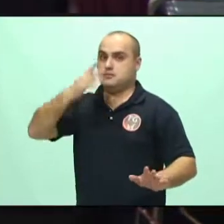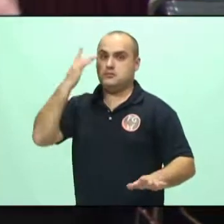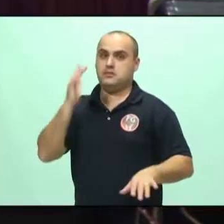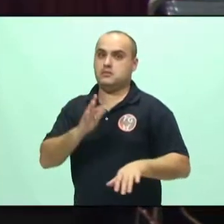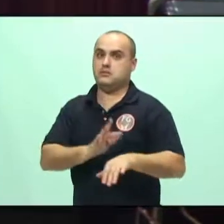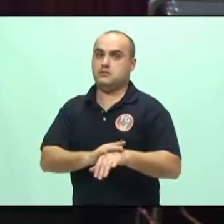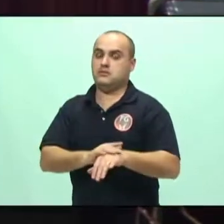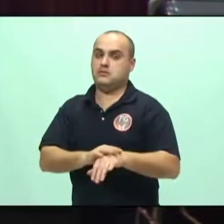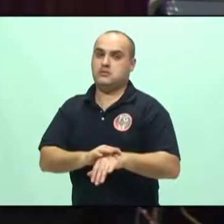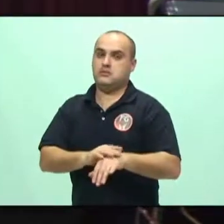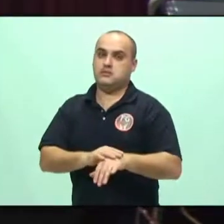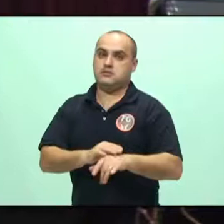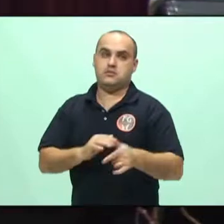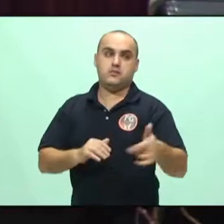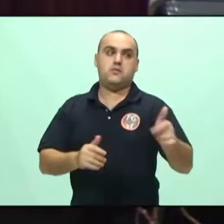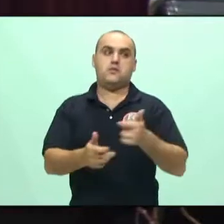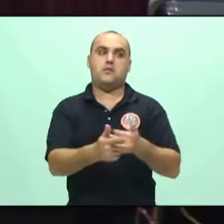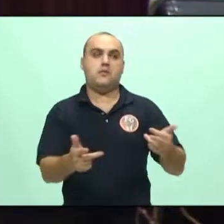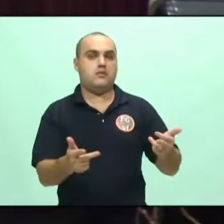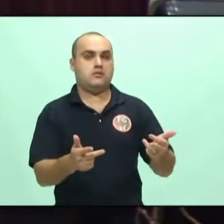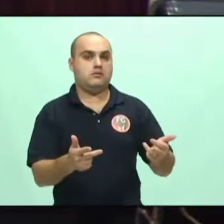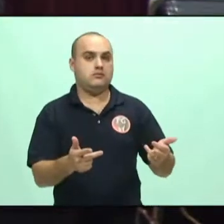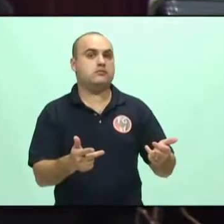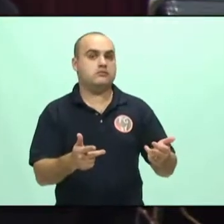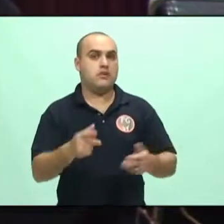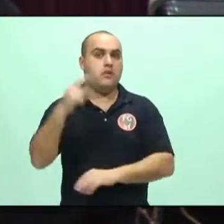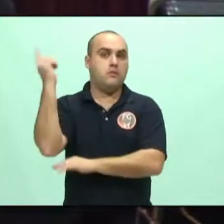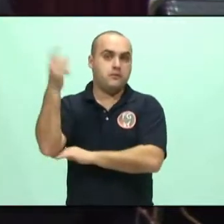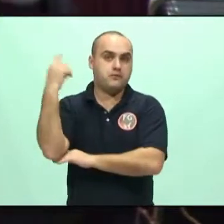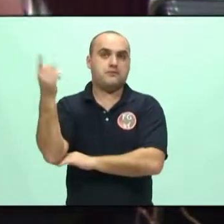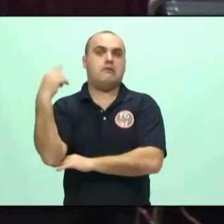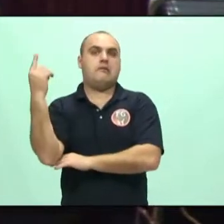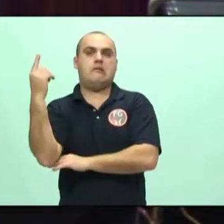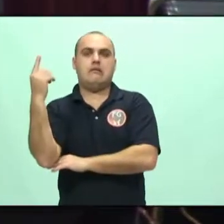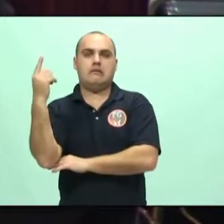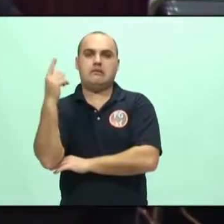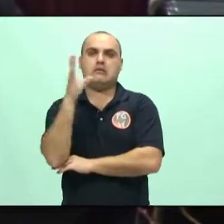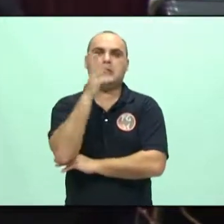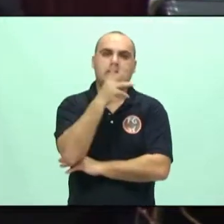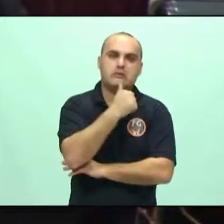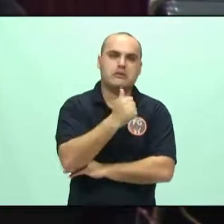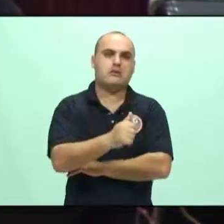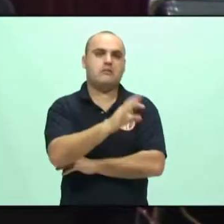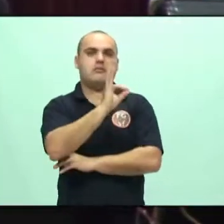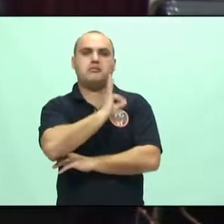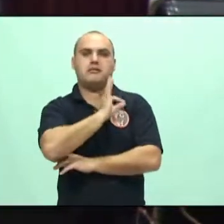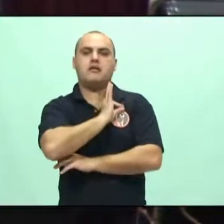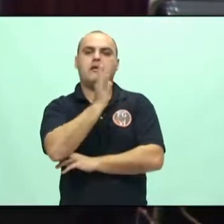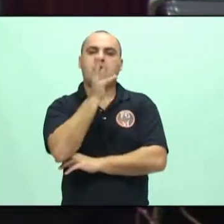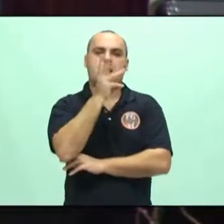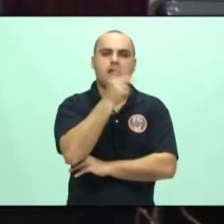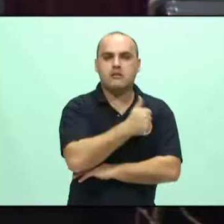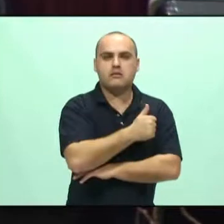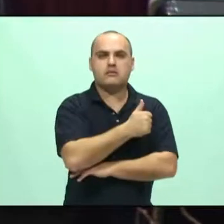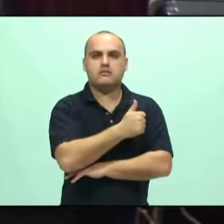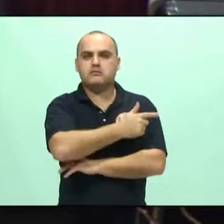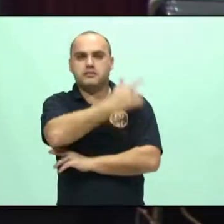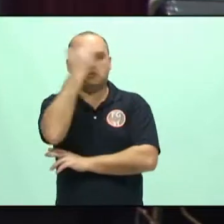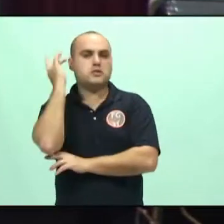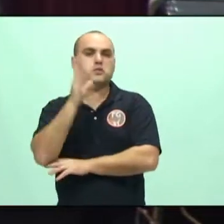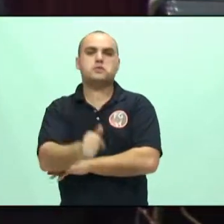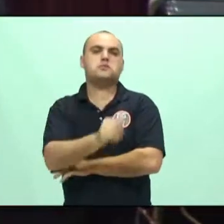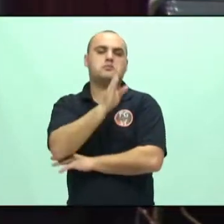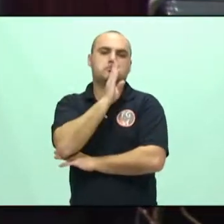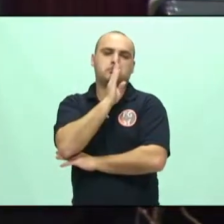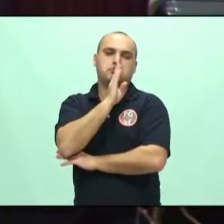sei lá coisa do parecida a ambulância passa trabalho a polícia passa trabalho e ninguém faz nada ninguém faz nada